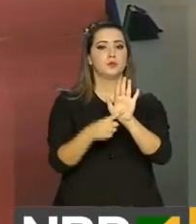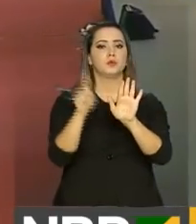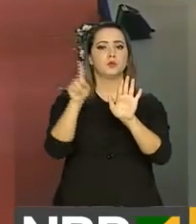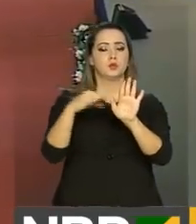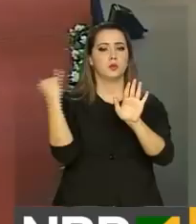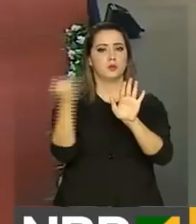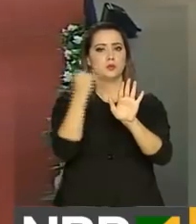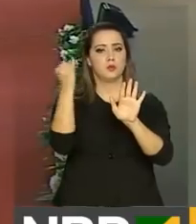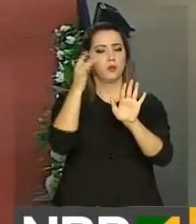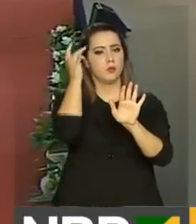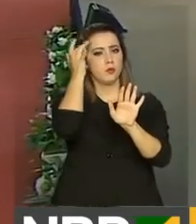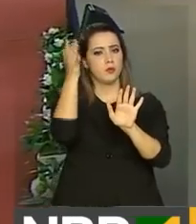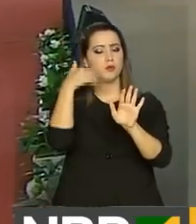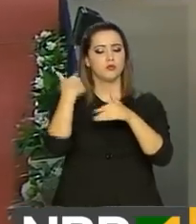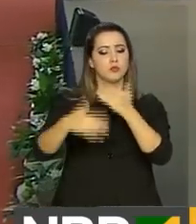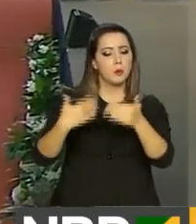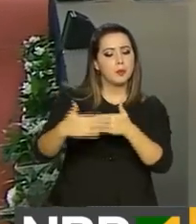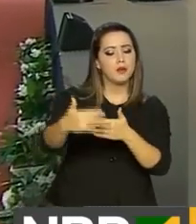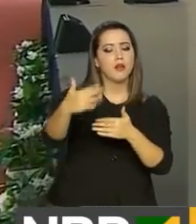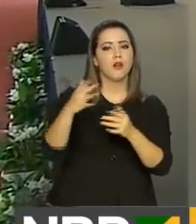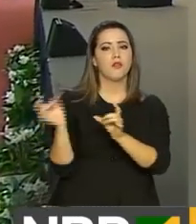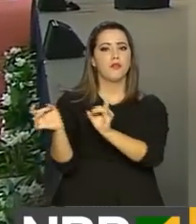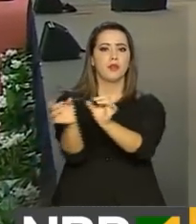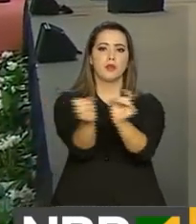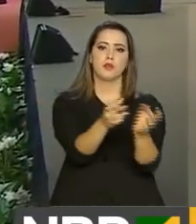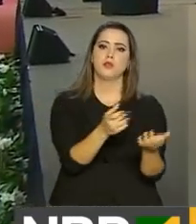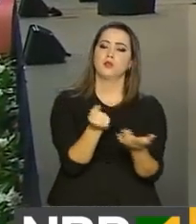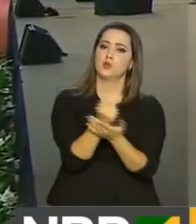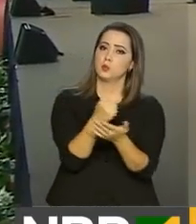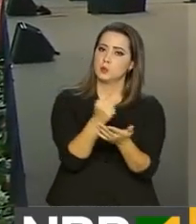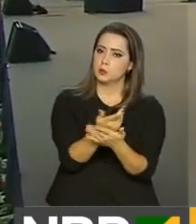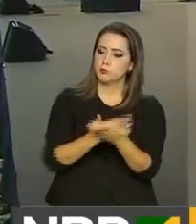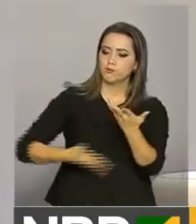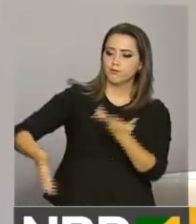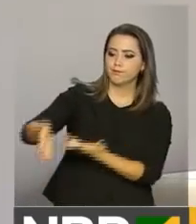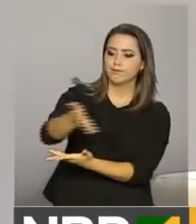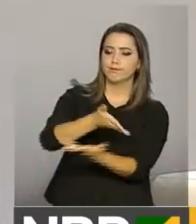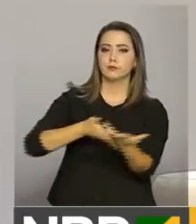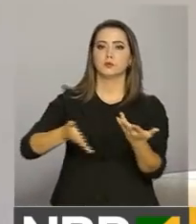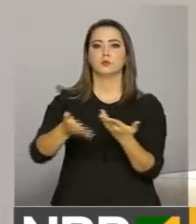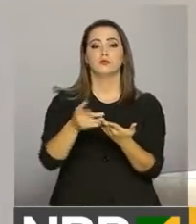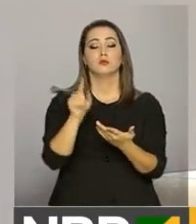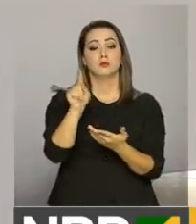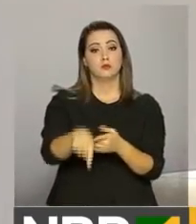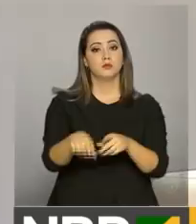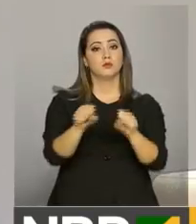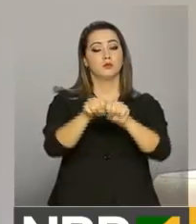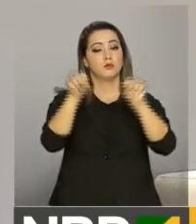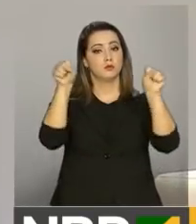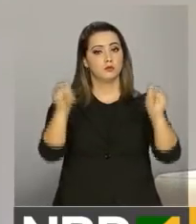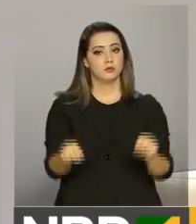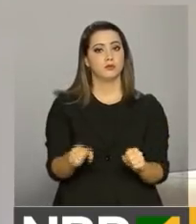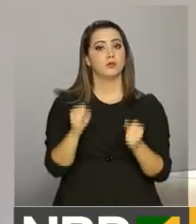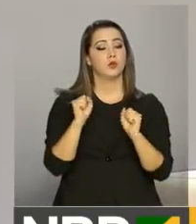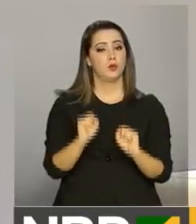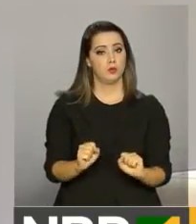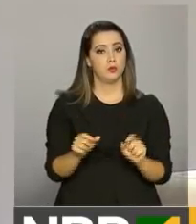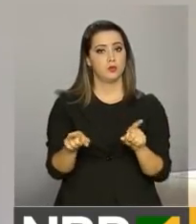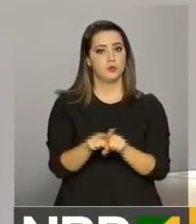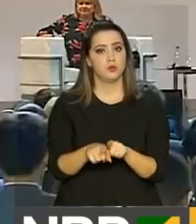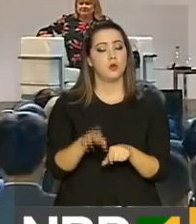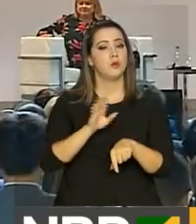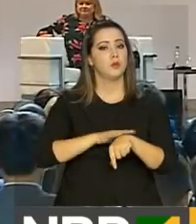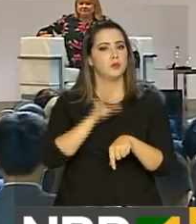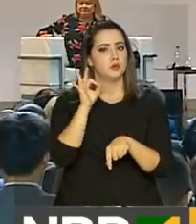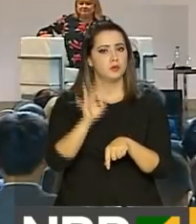facilitar e ampliar o comércio e os investimentos. Um sistema capaz de, em momentos